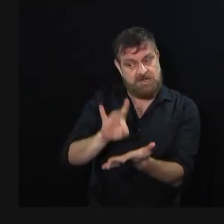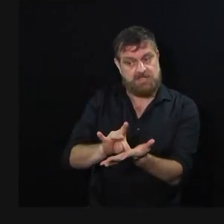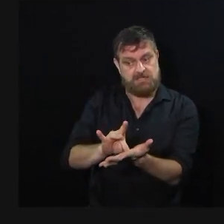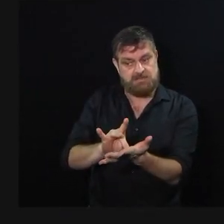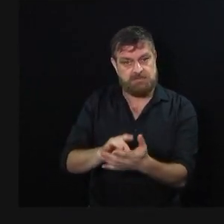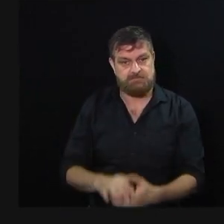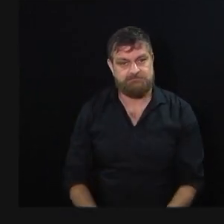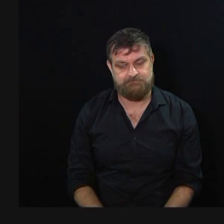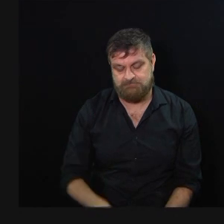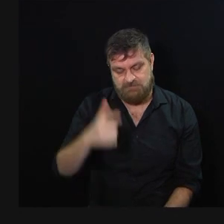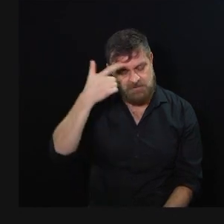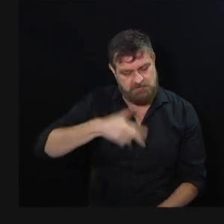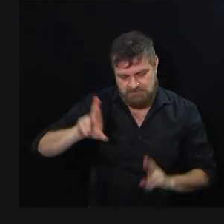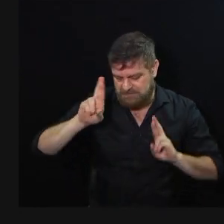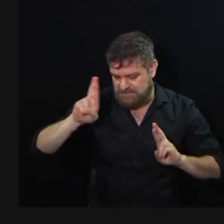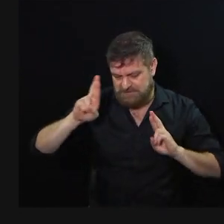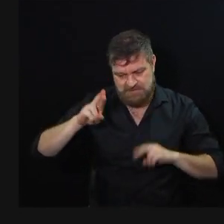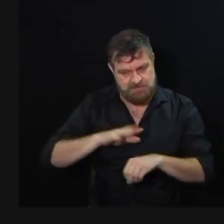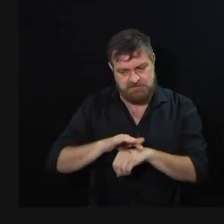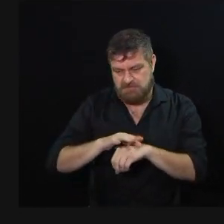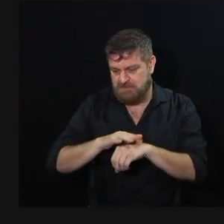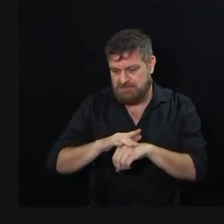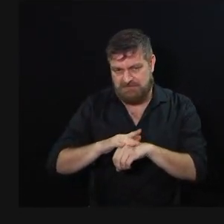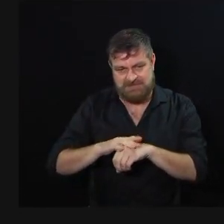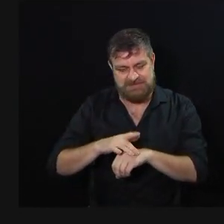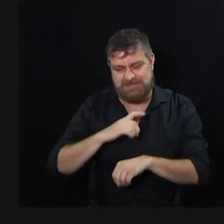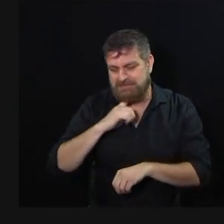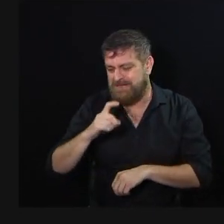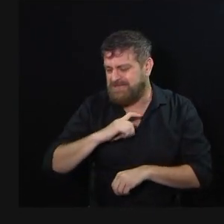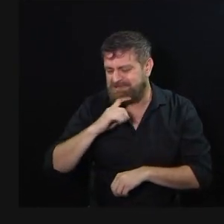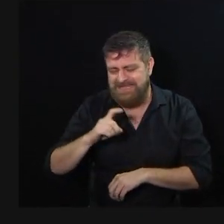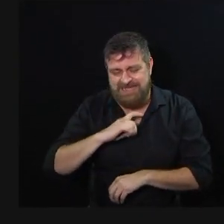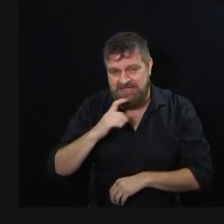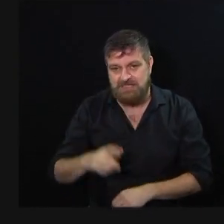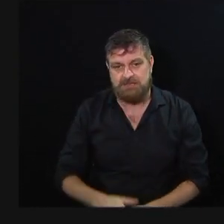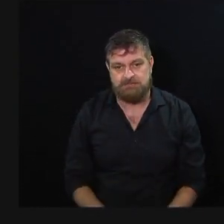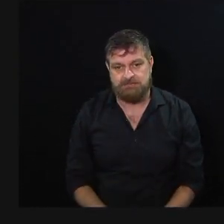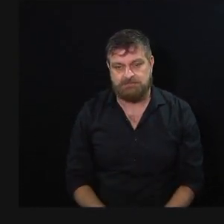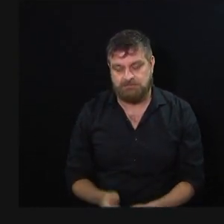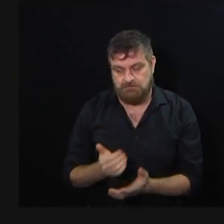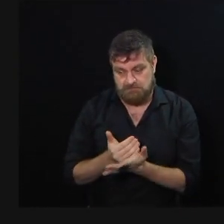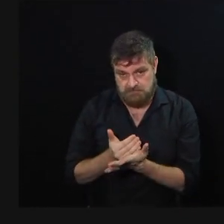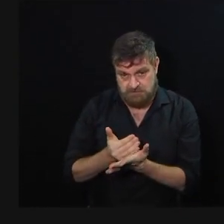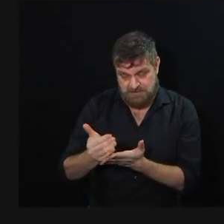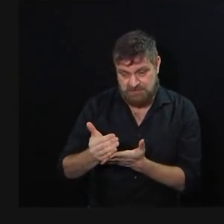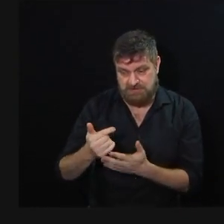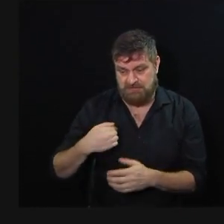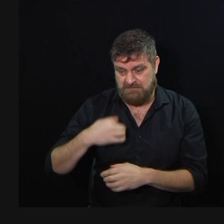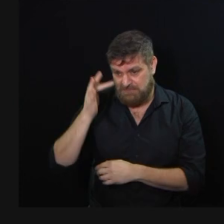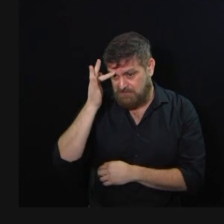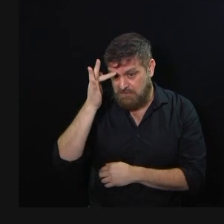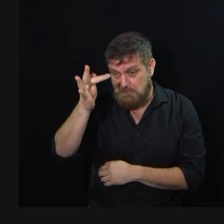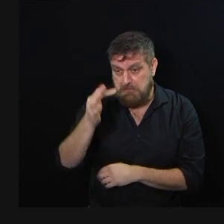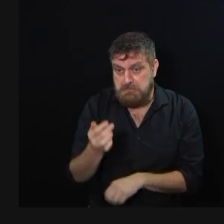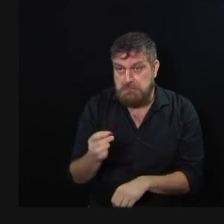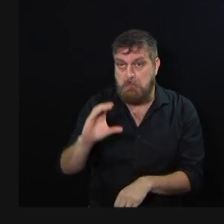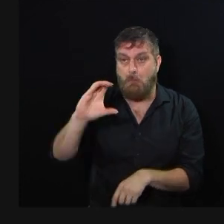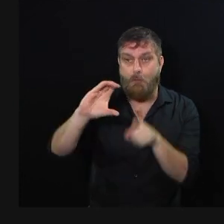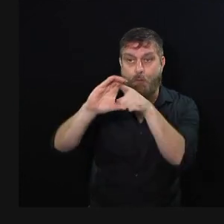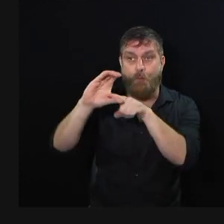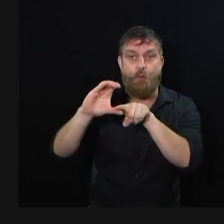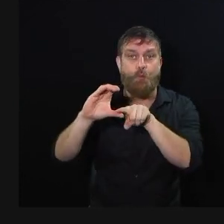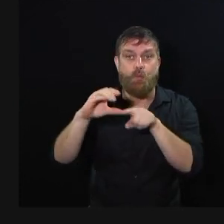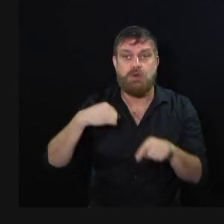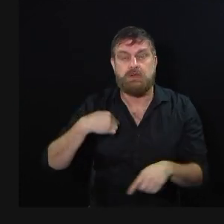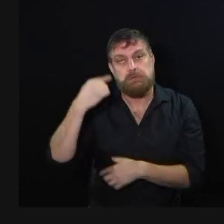essa doença, essa enfermidade para ninguém. No princípio, quando meu futuro era uma incógnita, eu cheguei a pensar que, se a